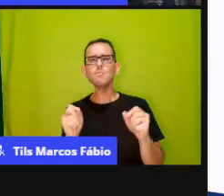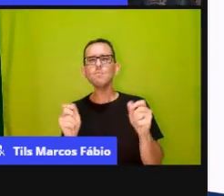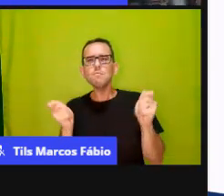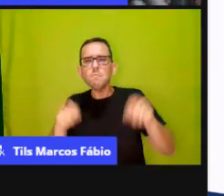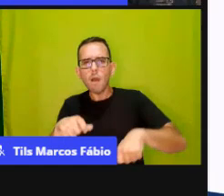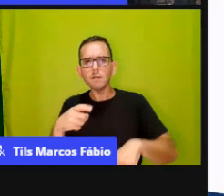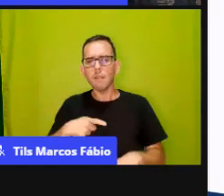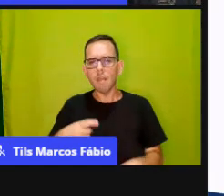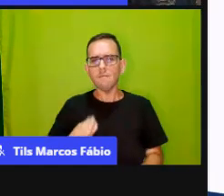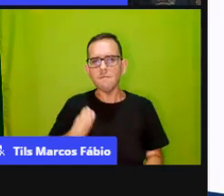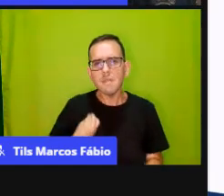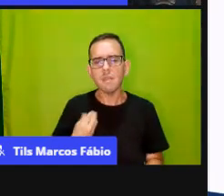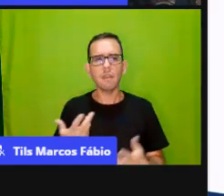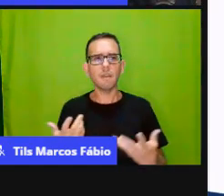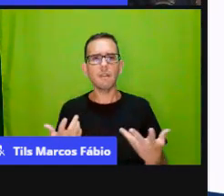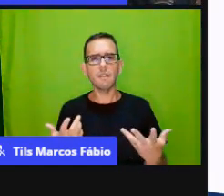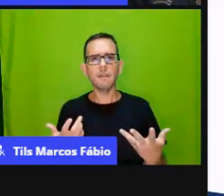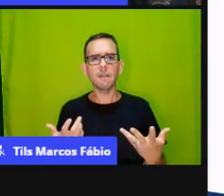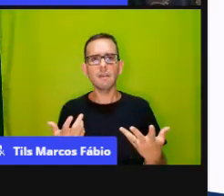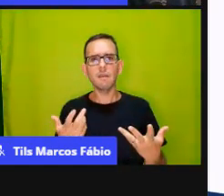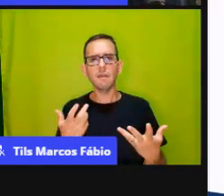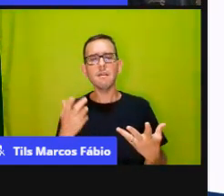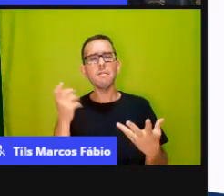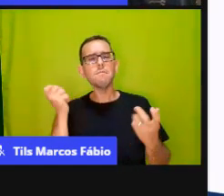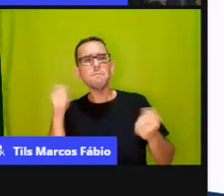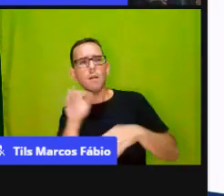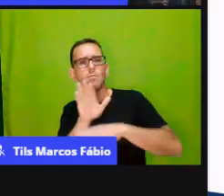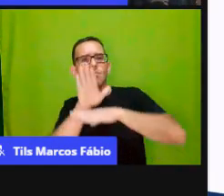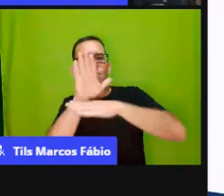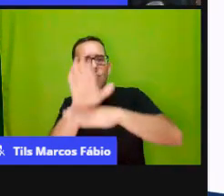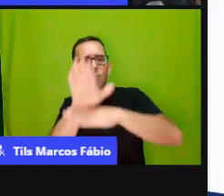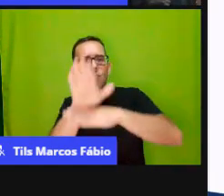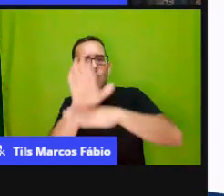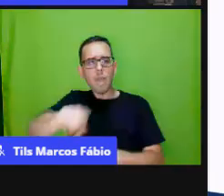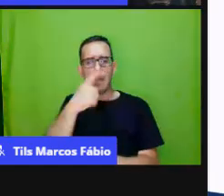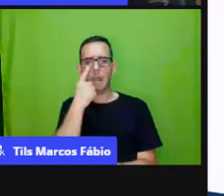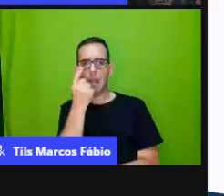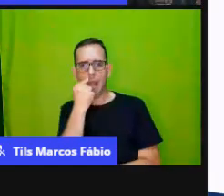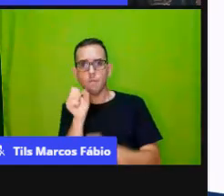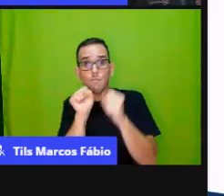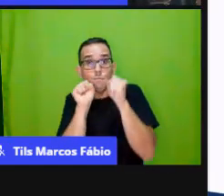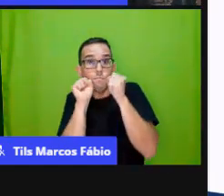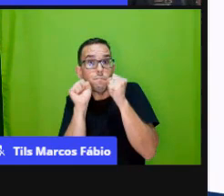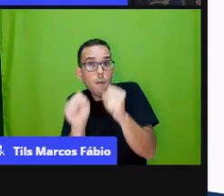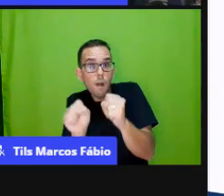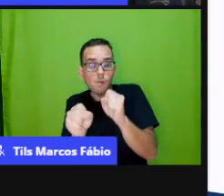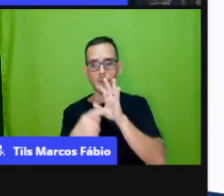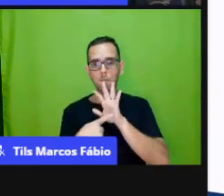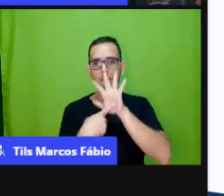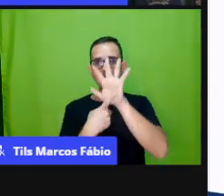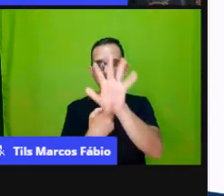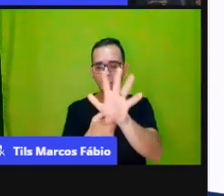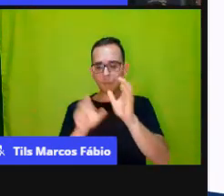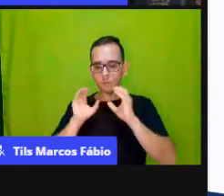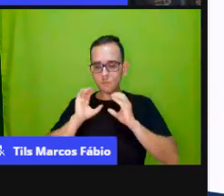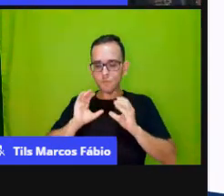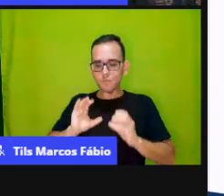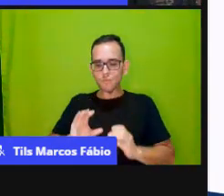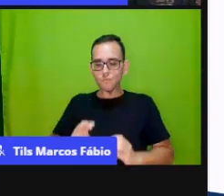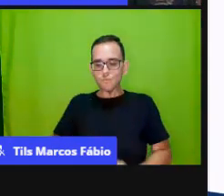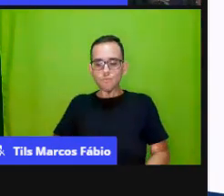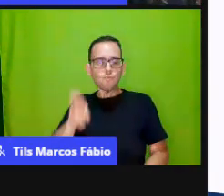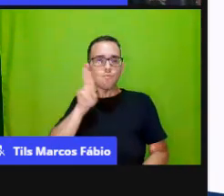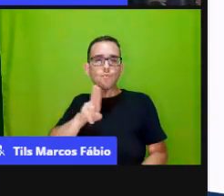casa para favorecer que ele possa apresentar esse comportamento natural de